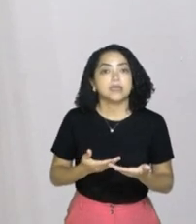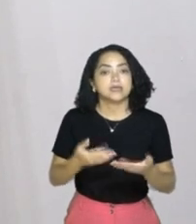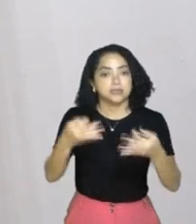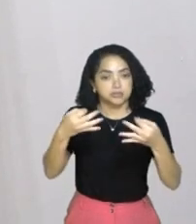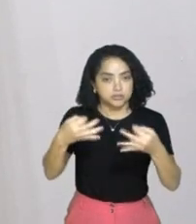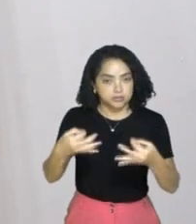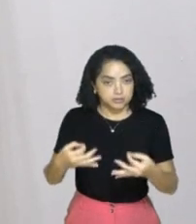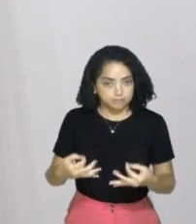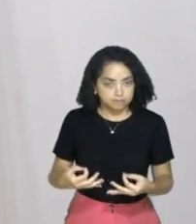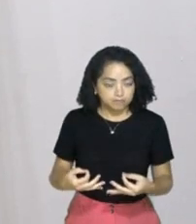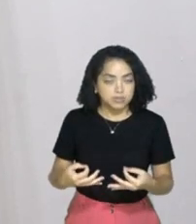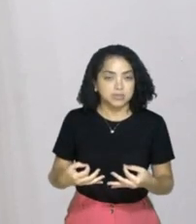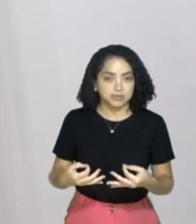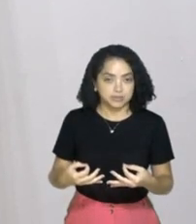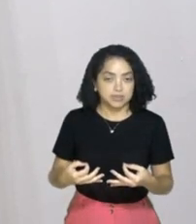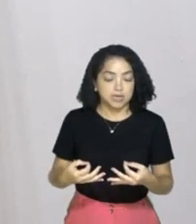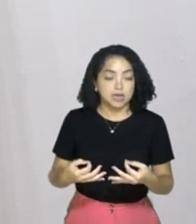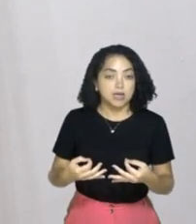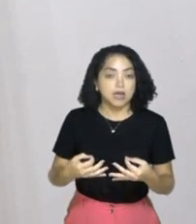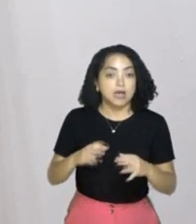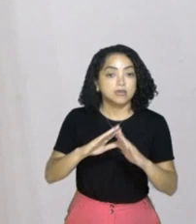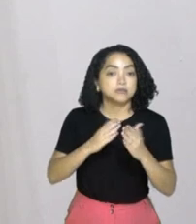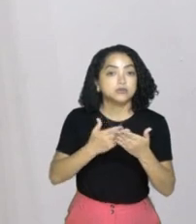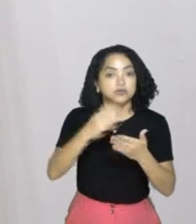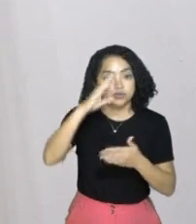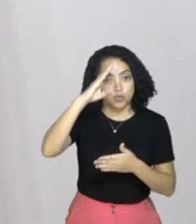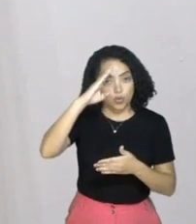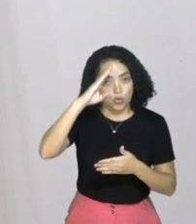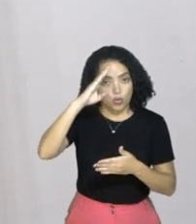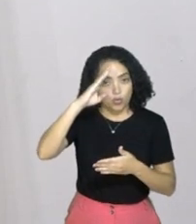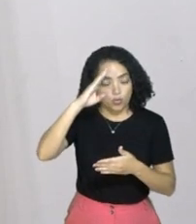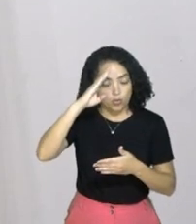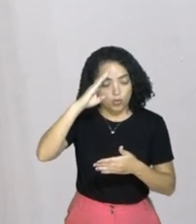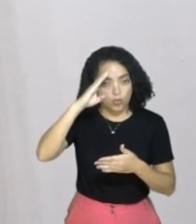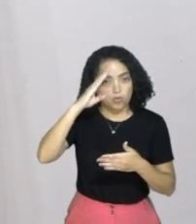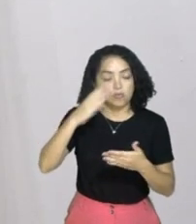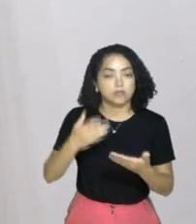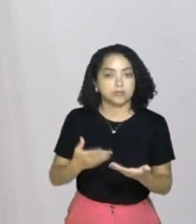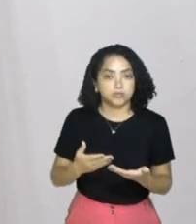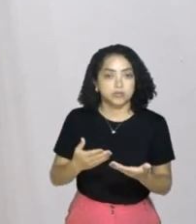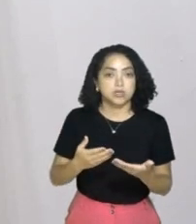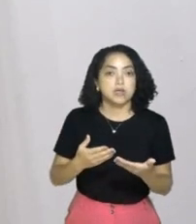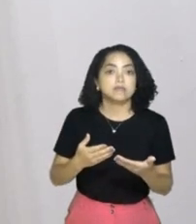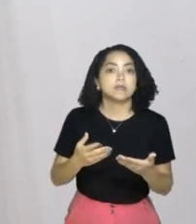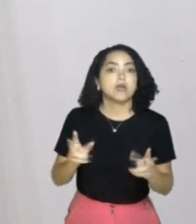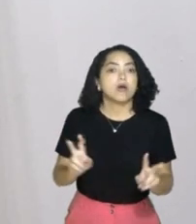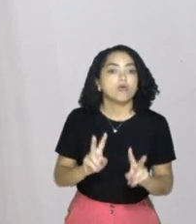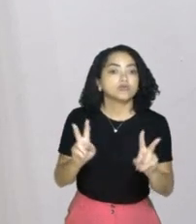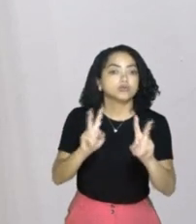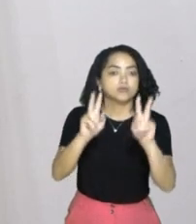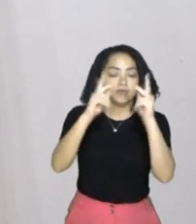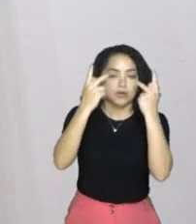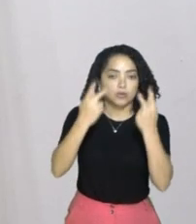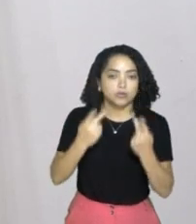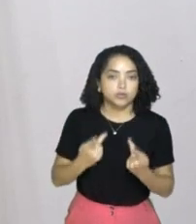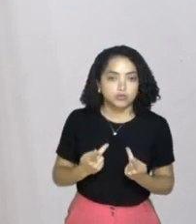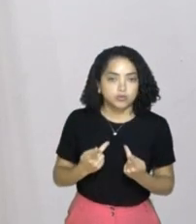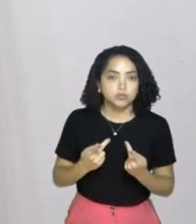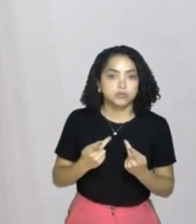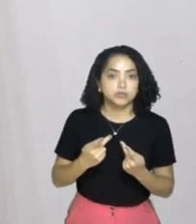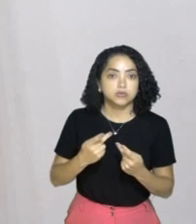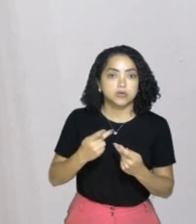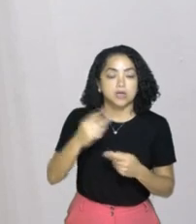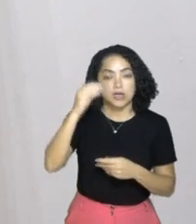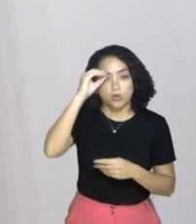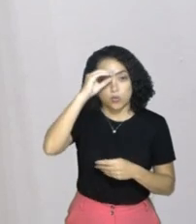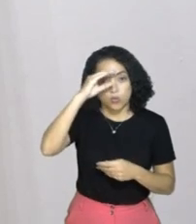militares prezam pelo incentivo ao civismo aos valores humanos e conhecimento dos hinos